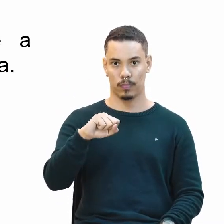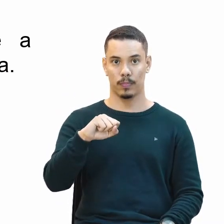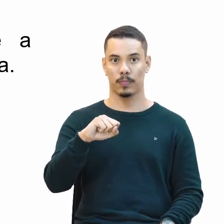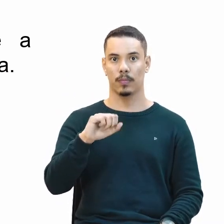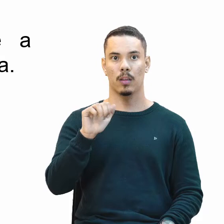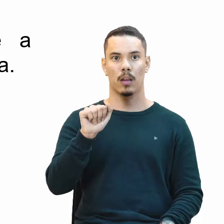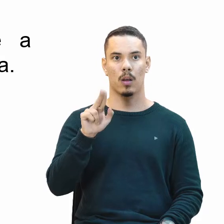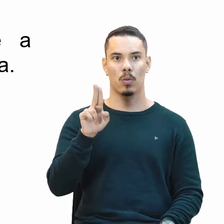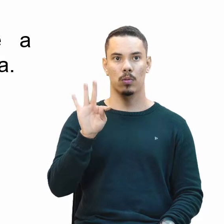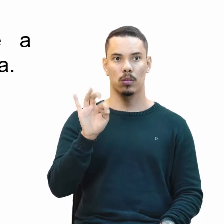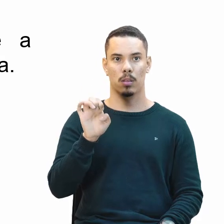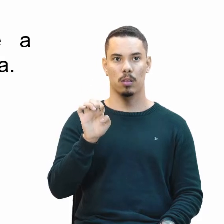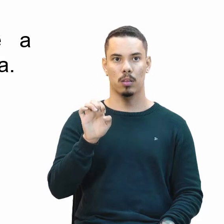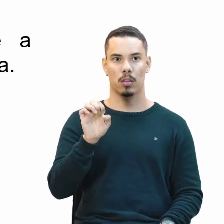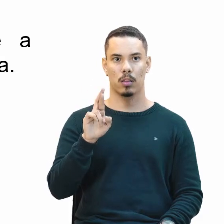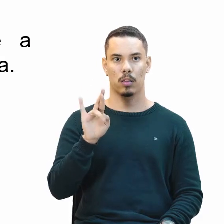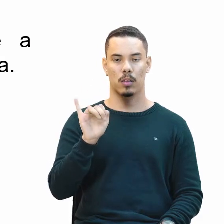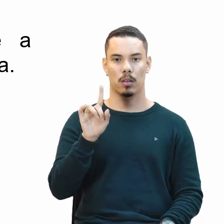seja,